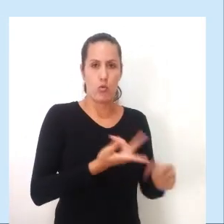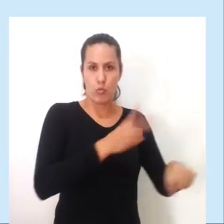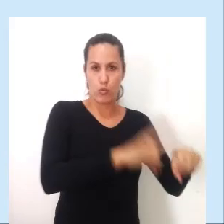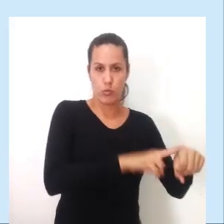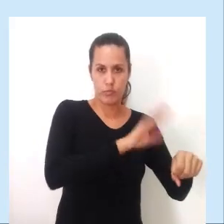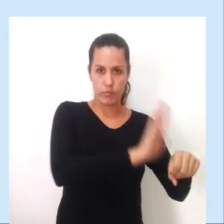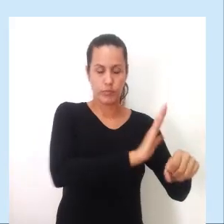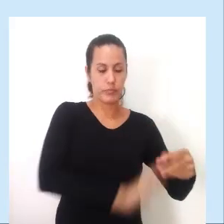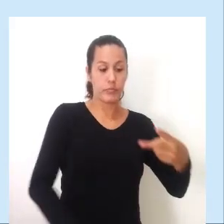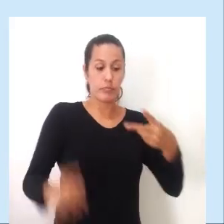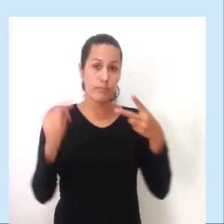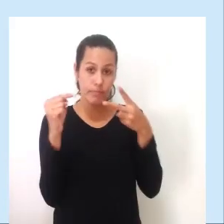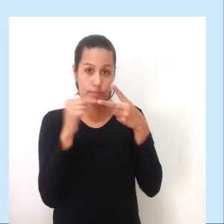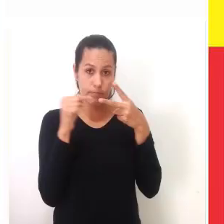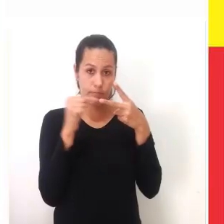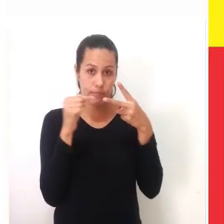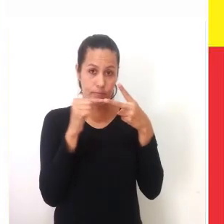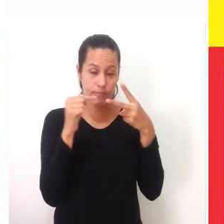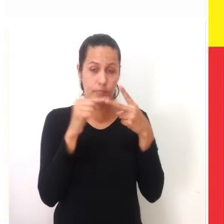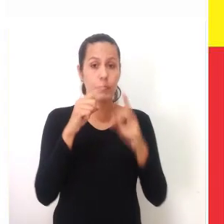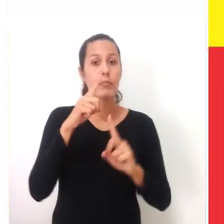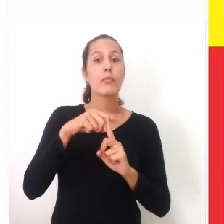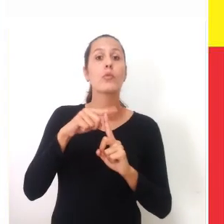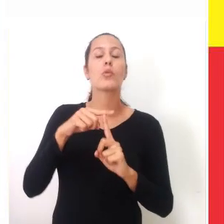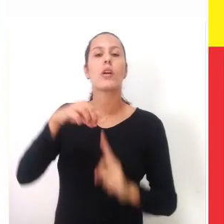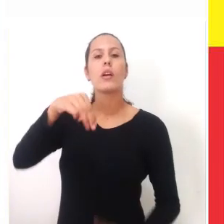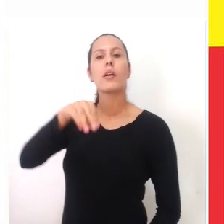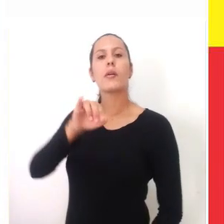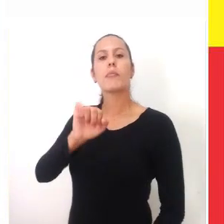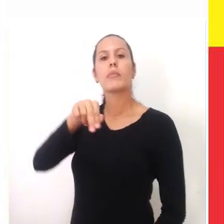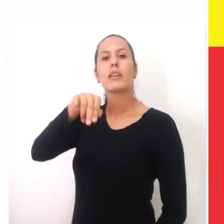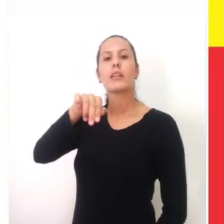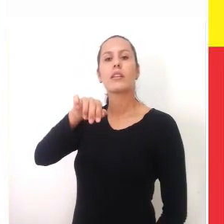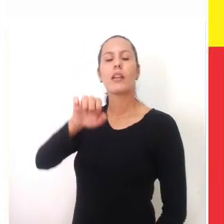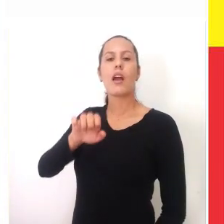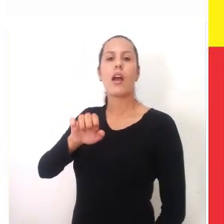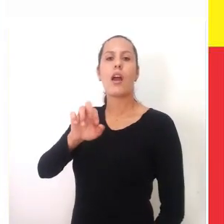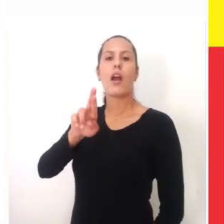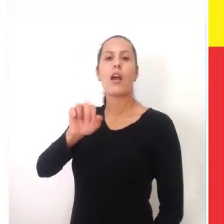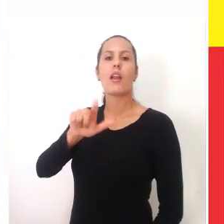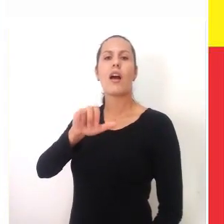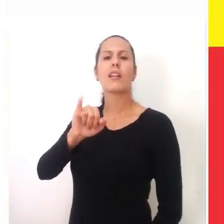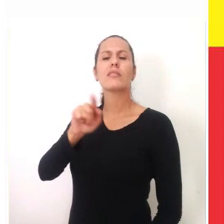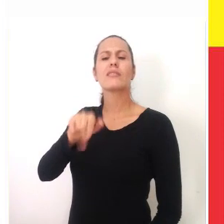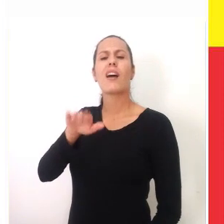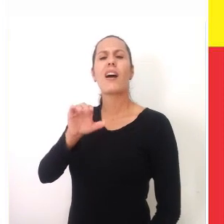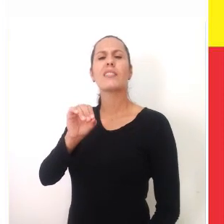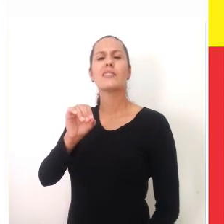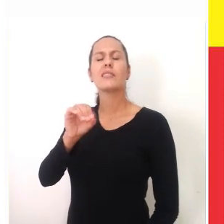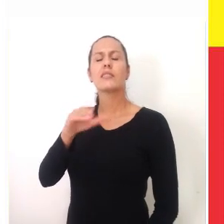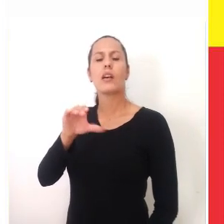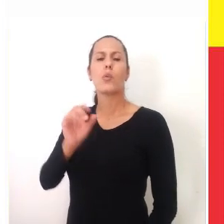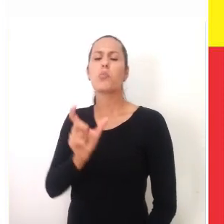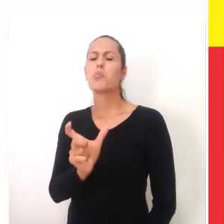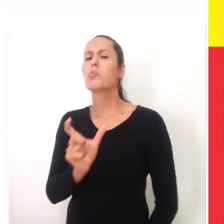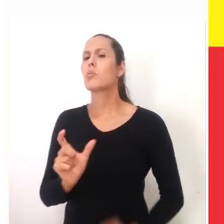O segundo tipo de fossilização é mineralização. Como assim?